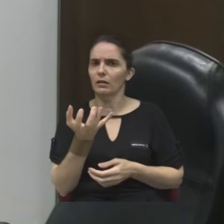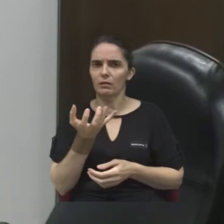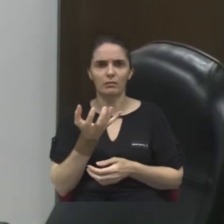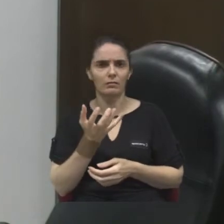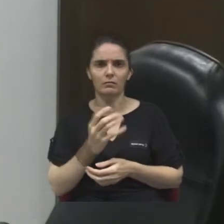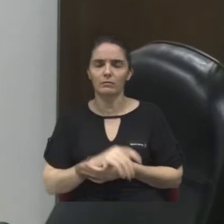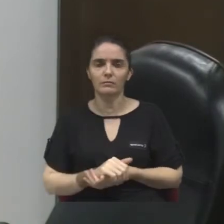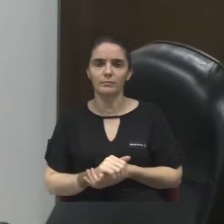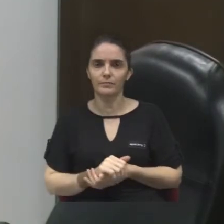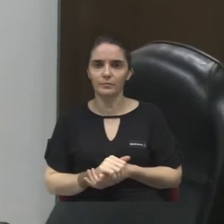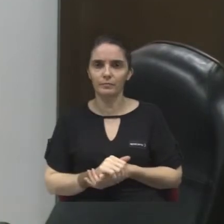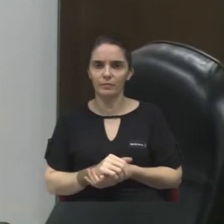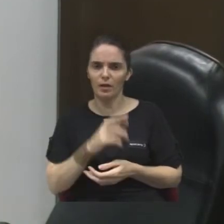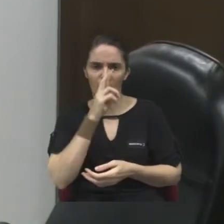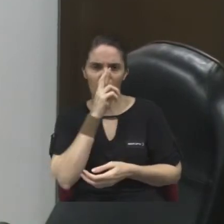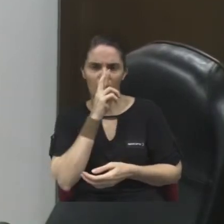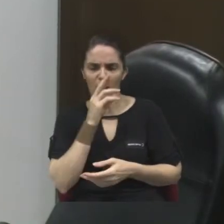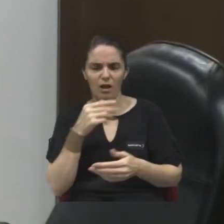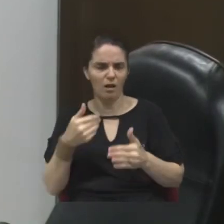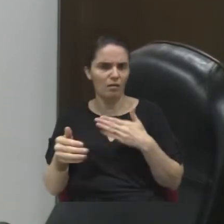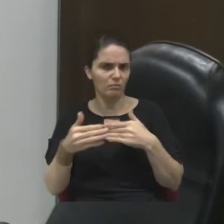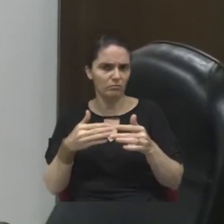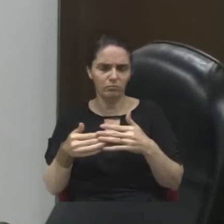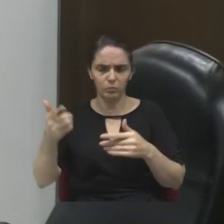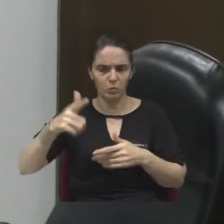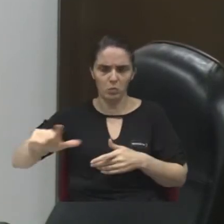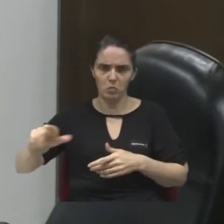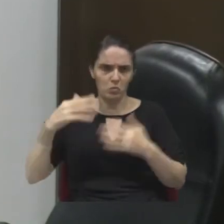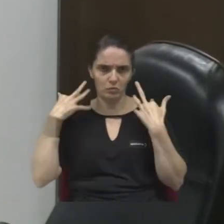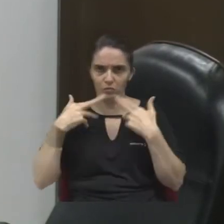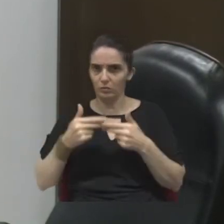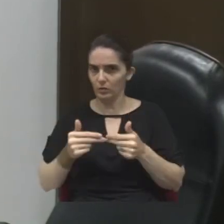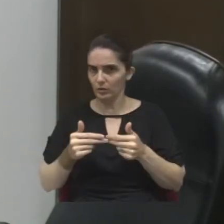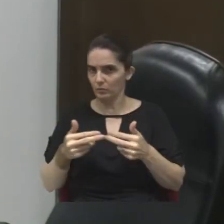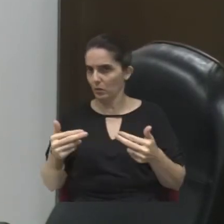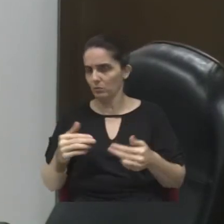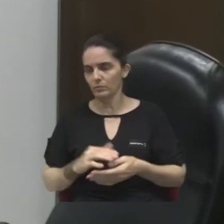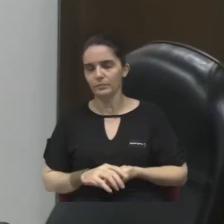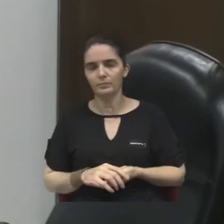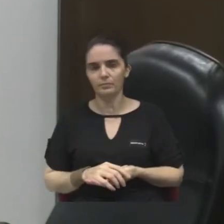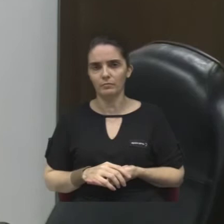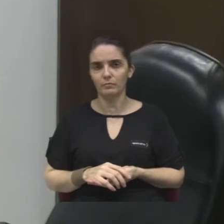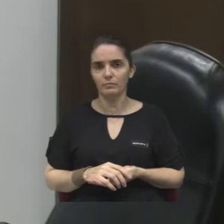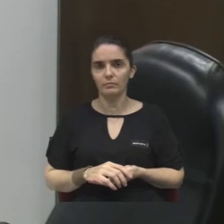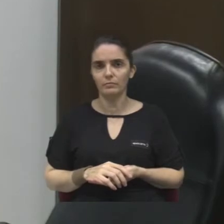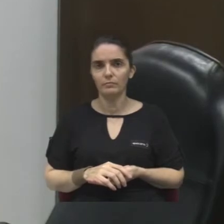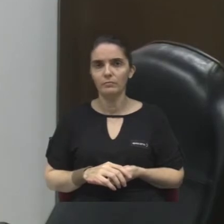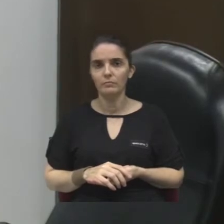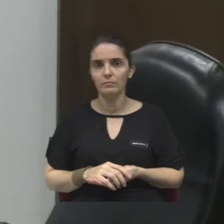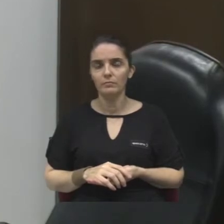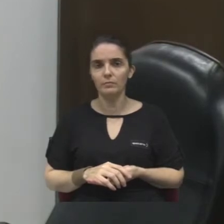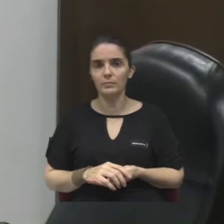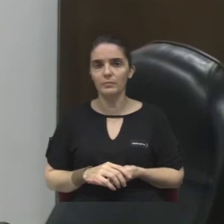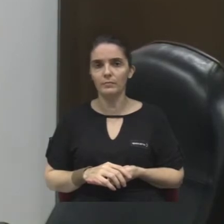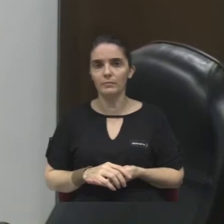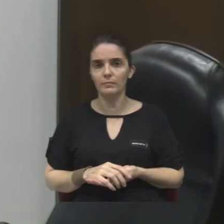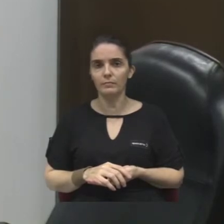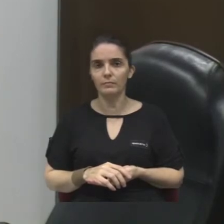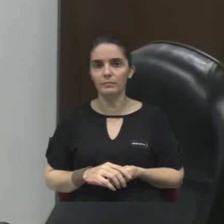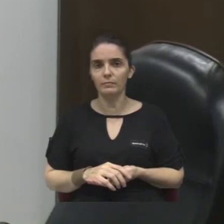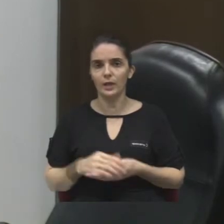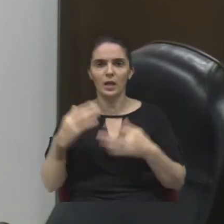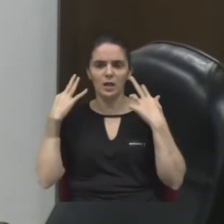ou qualquer outro animal. Mas eu acho que estamos falando com pessoas sérias, com